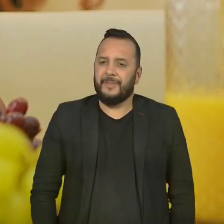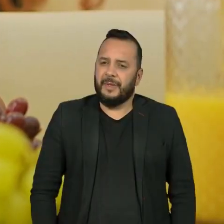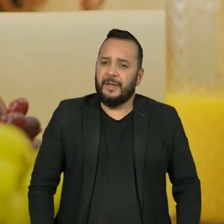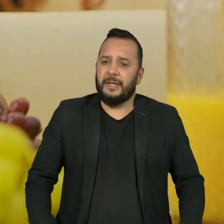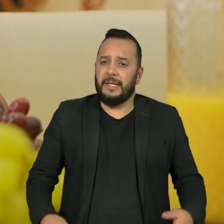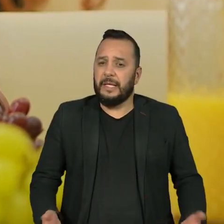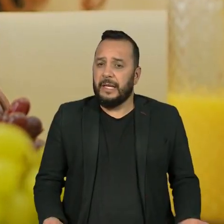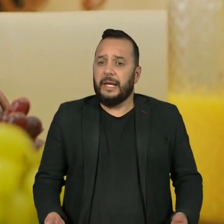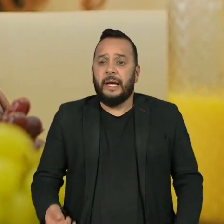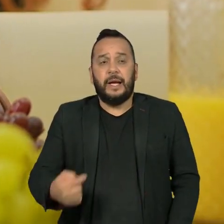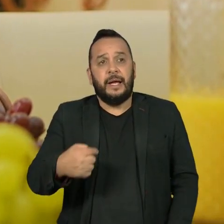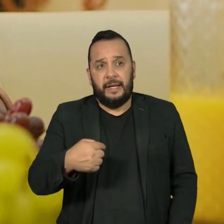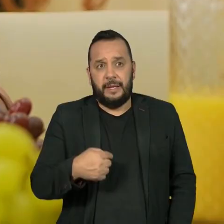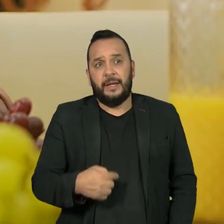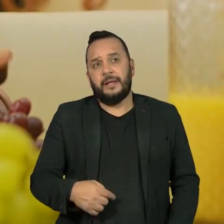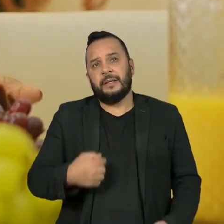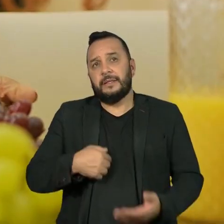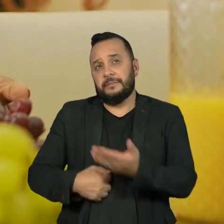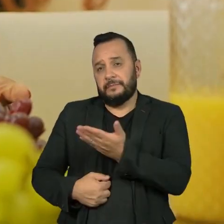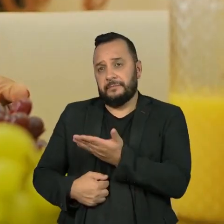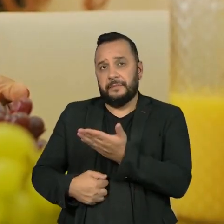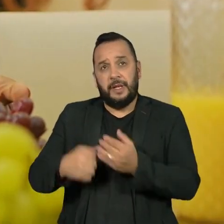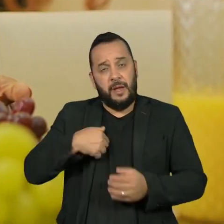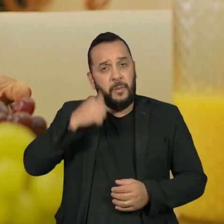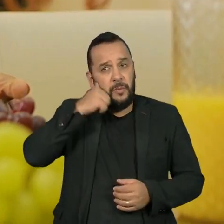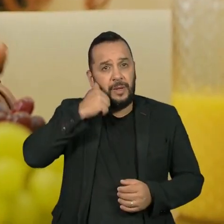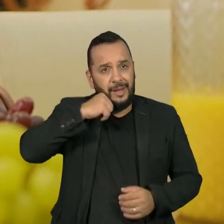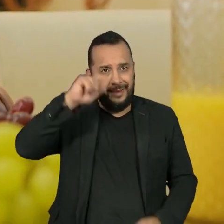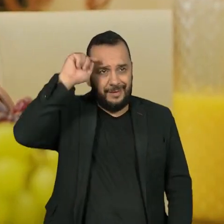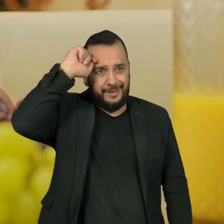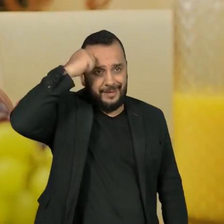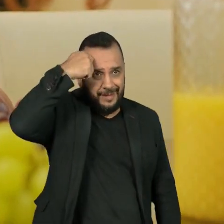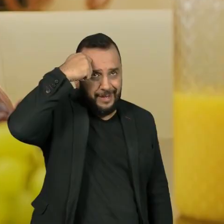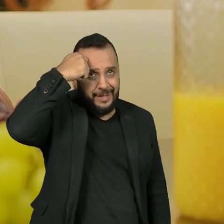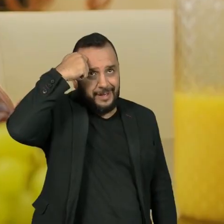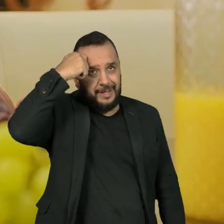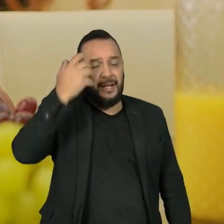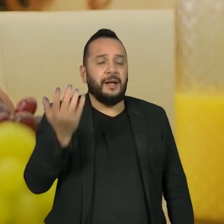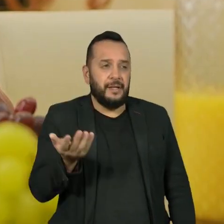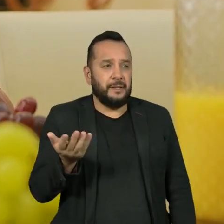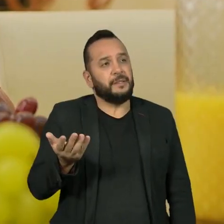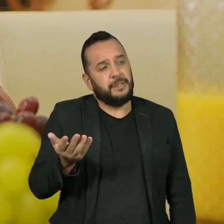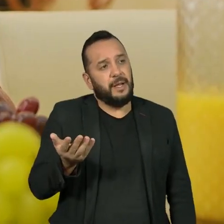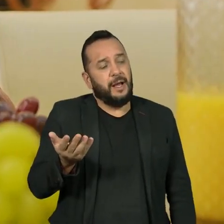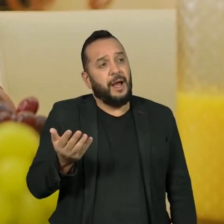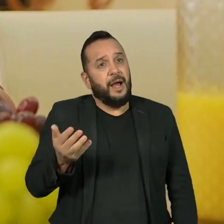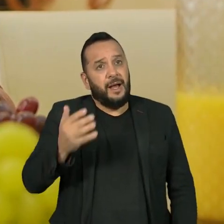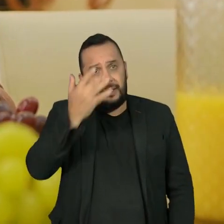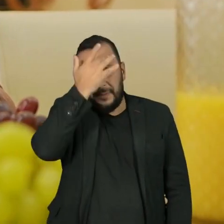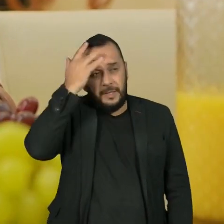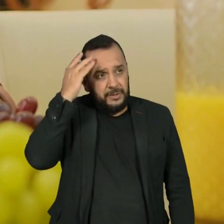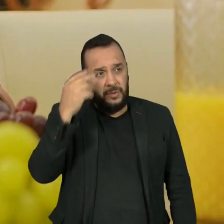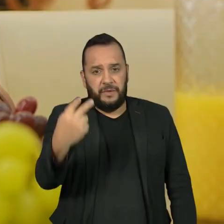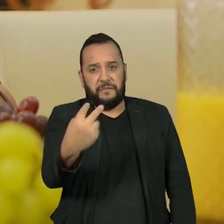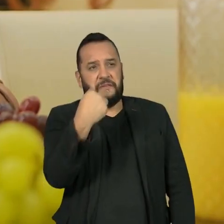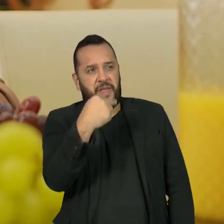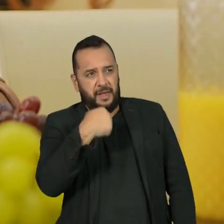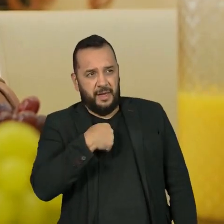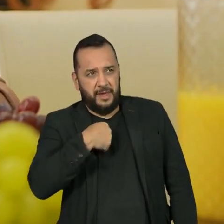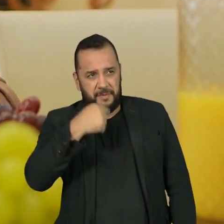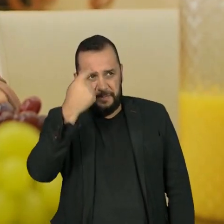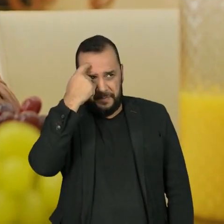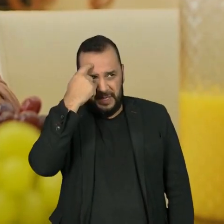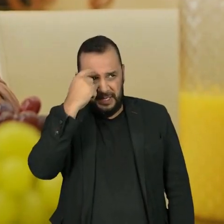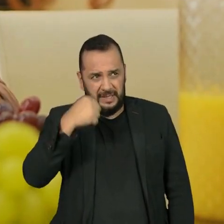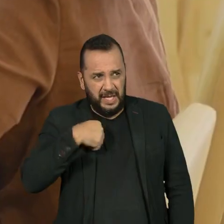Normalmente, eu, enquanto mulher negra retinta, não sou associada a uma pessoa que tem condições de estar em um